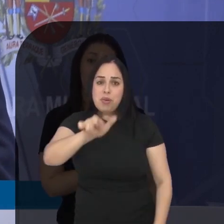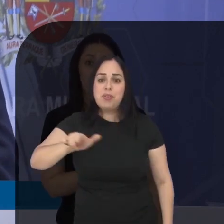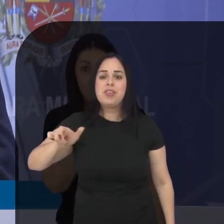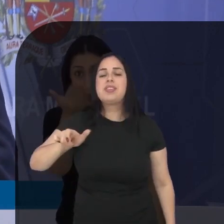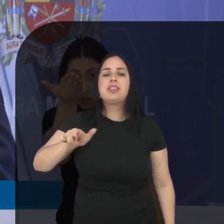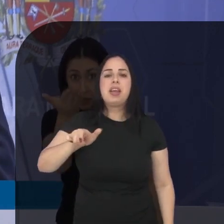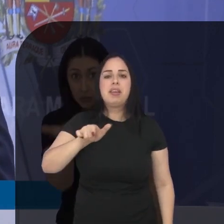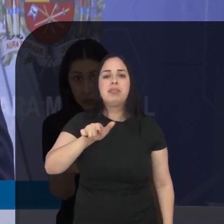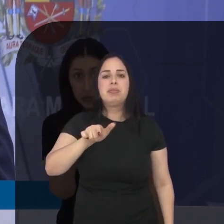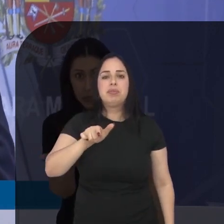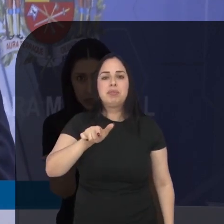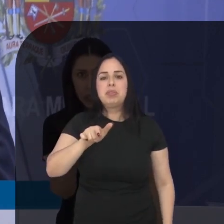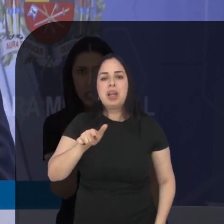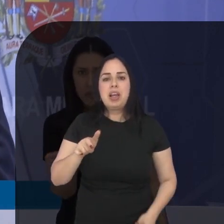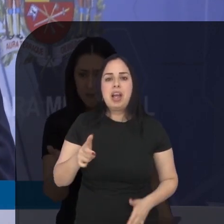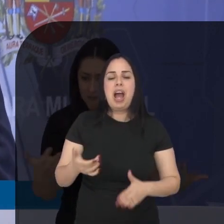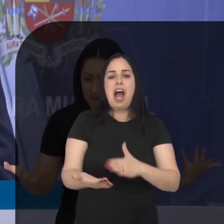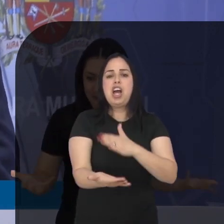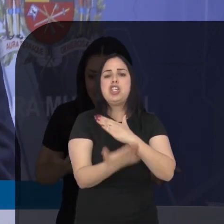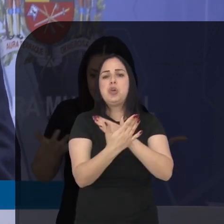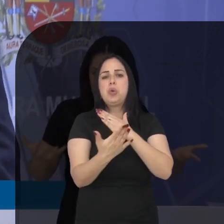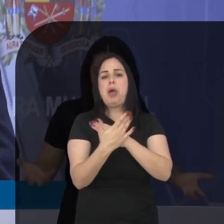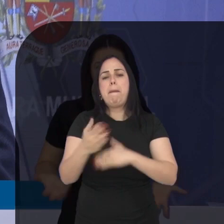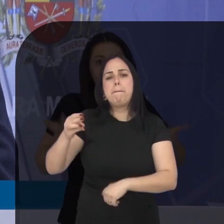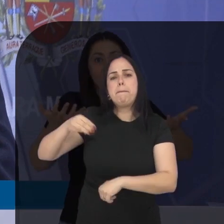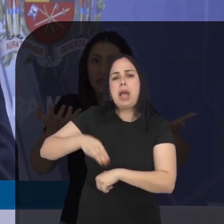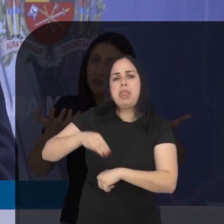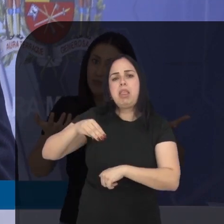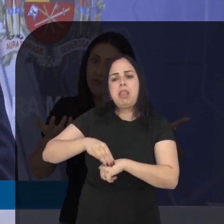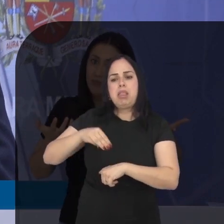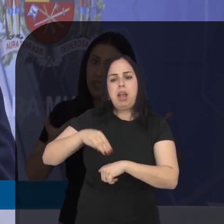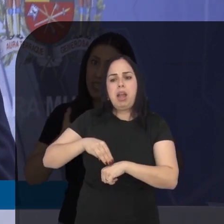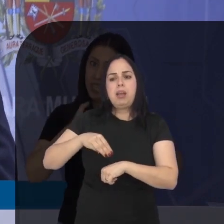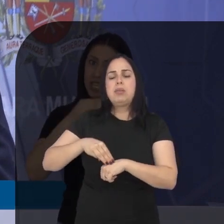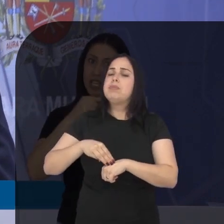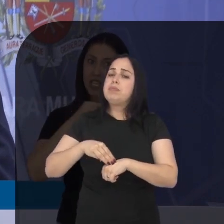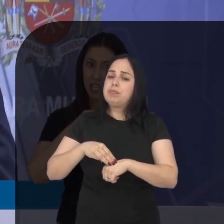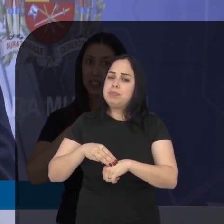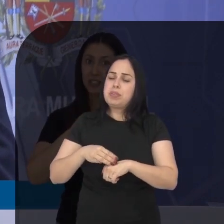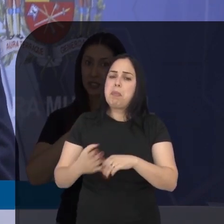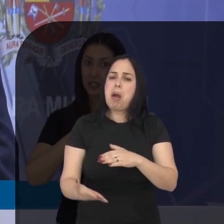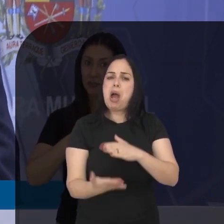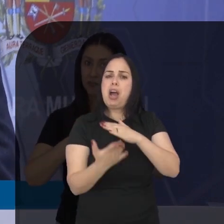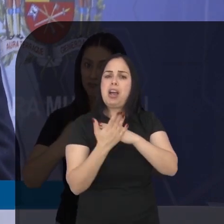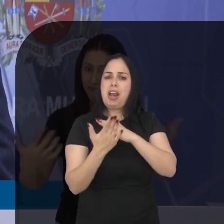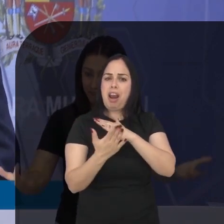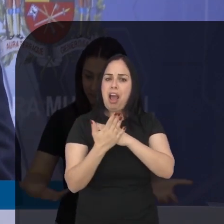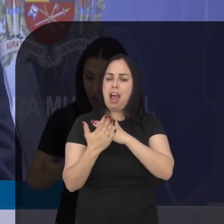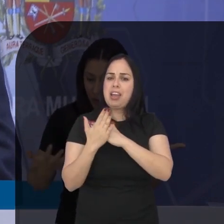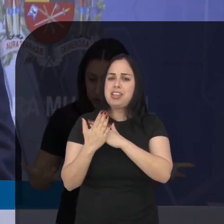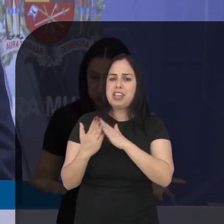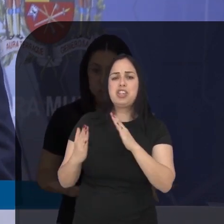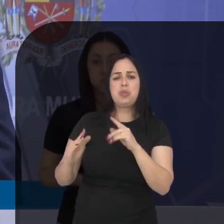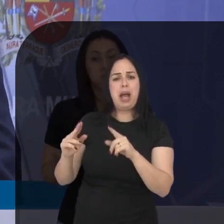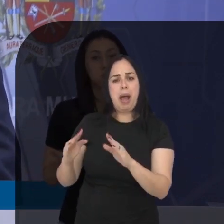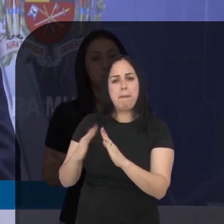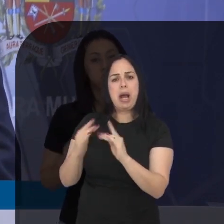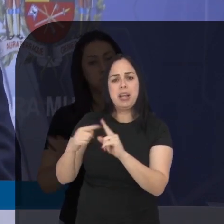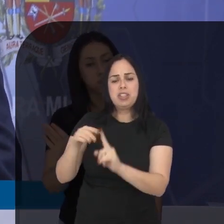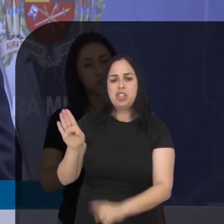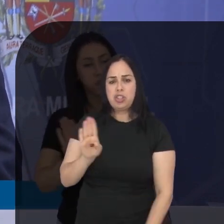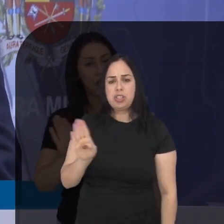é uma alavanca para o nosso ministério, é uma alavanca para a estrutura da